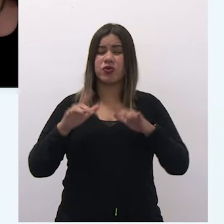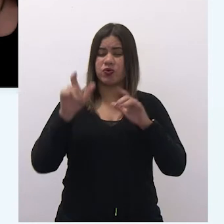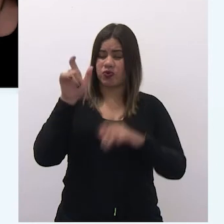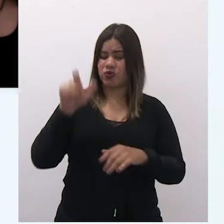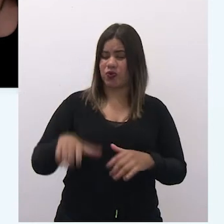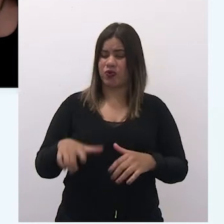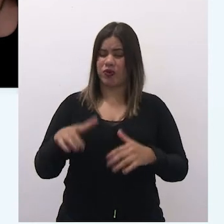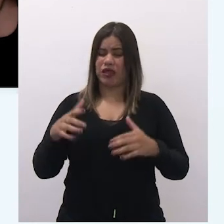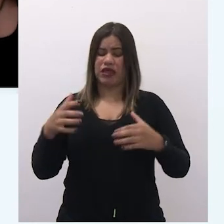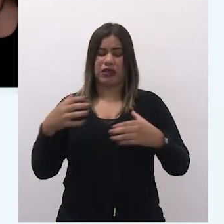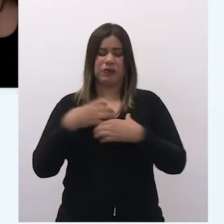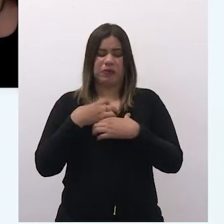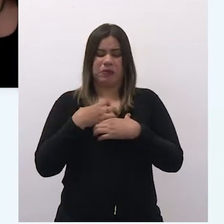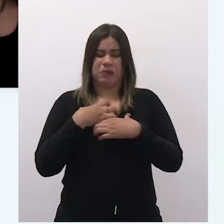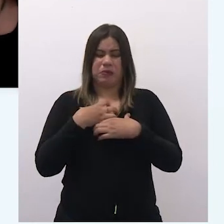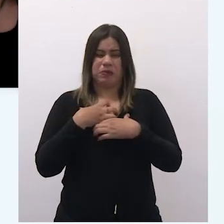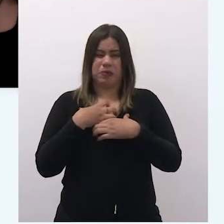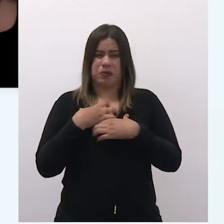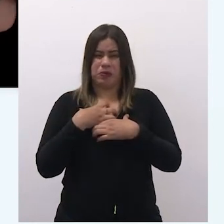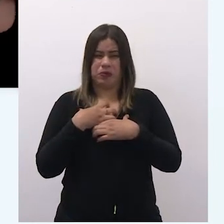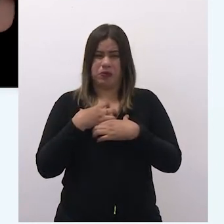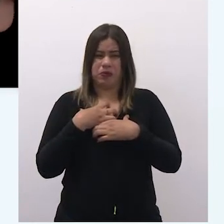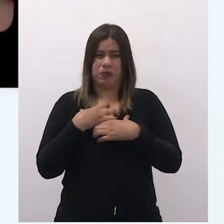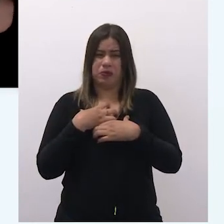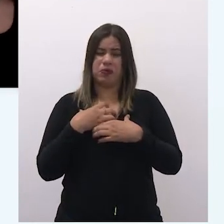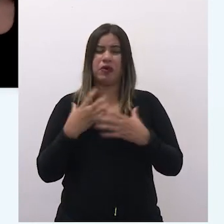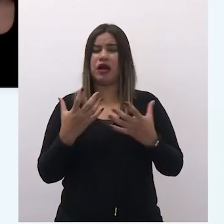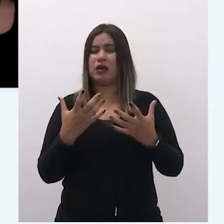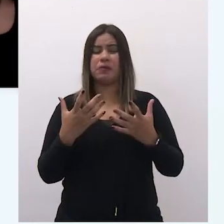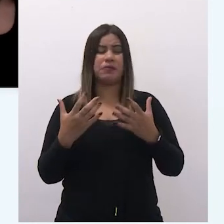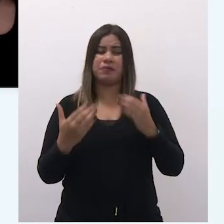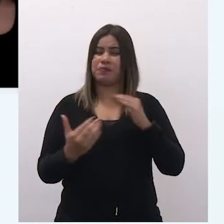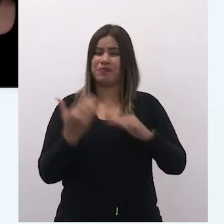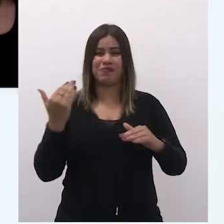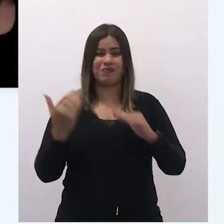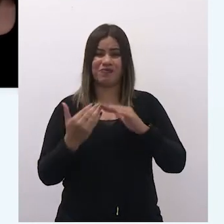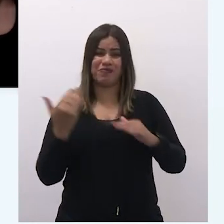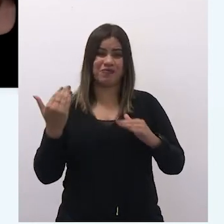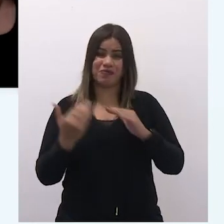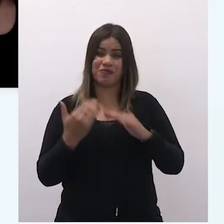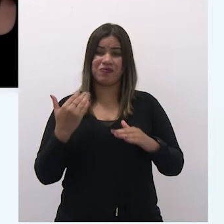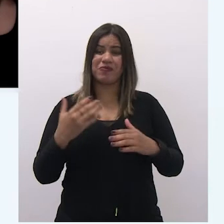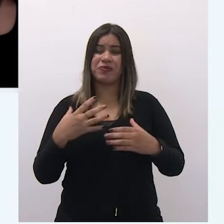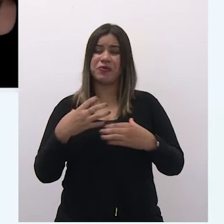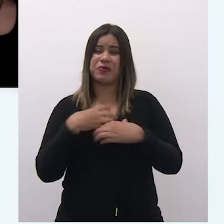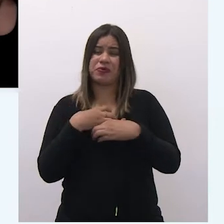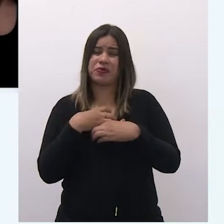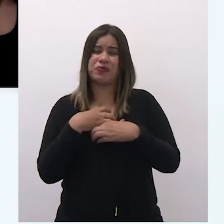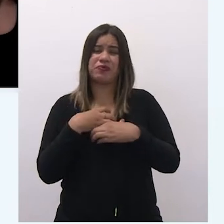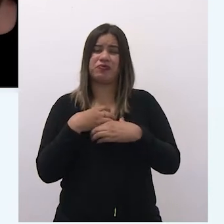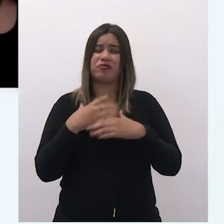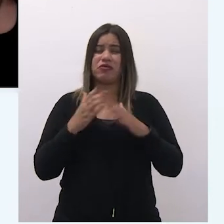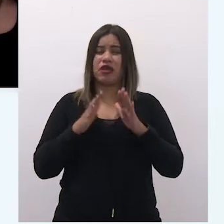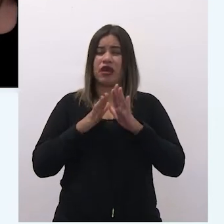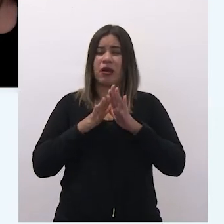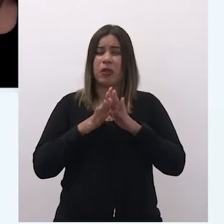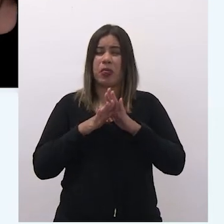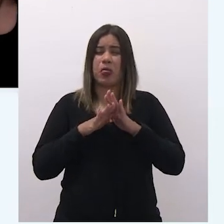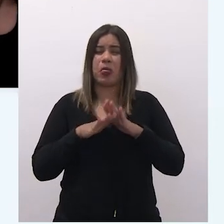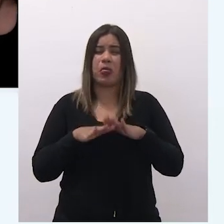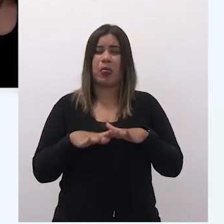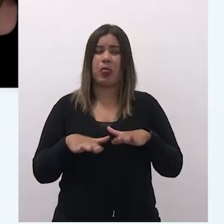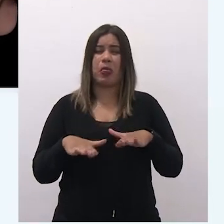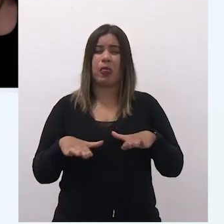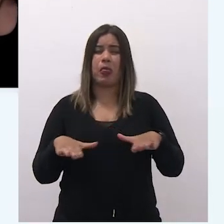protagonismo não está sendo exercido. Na verdade, ele está se sentindo passivo na